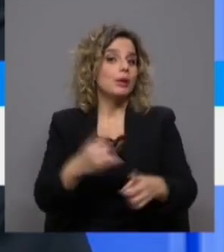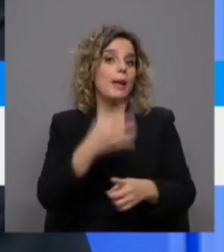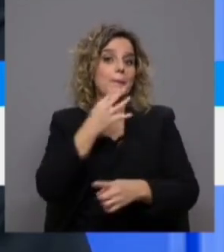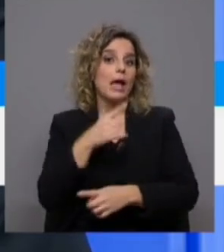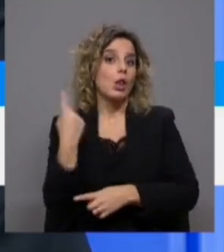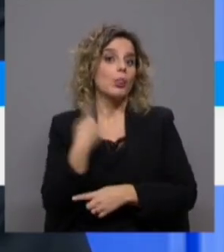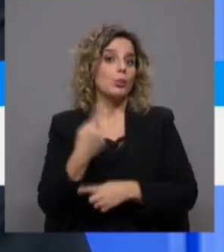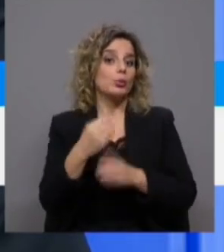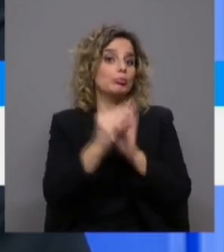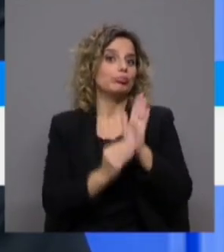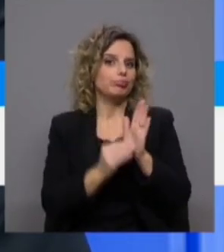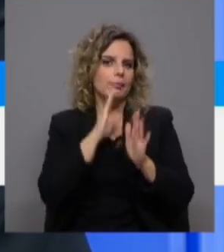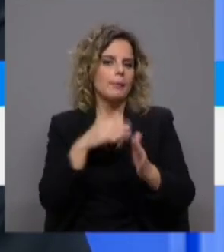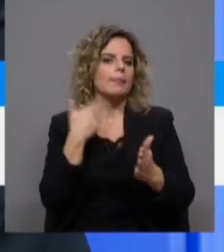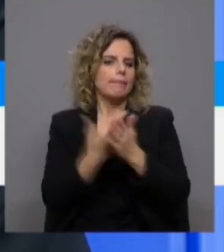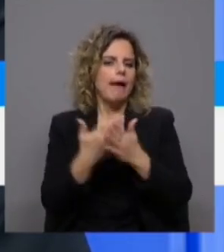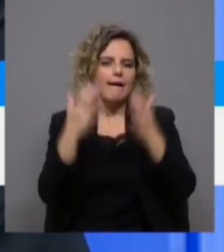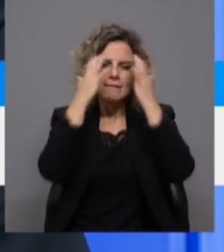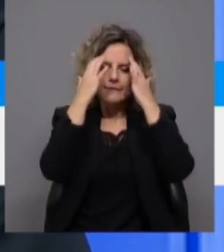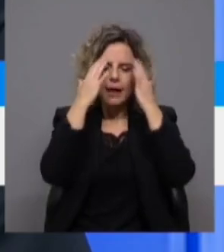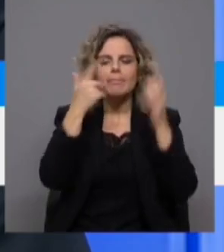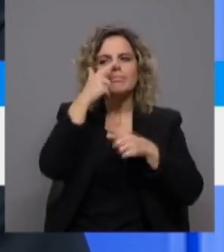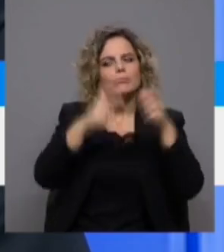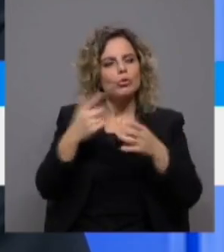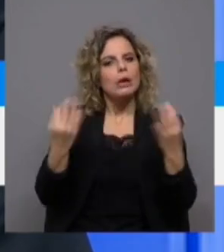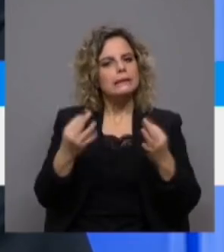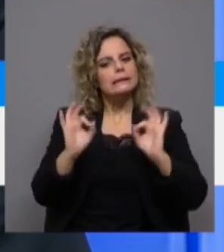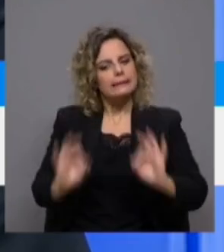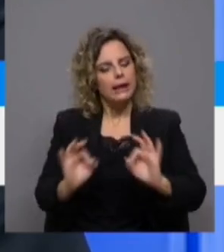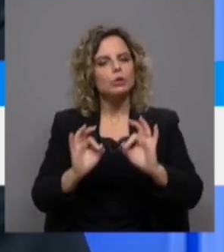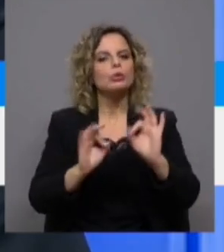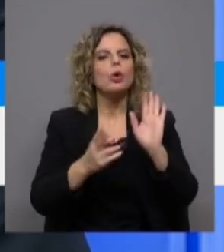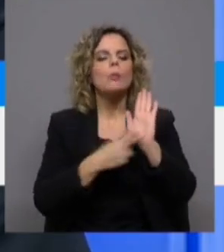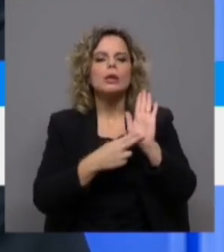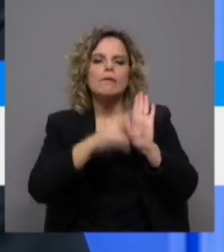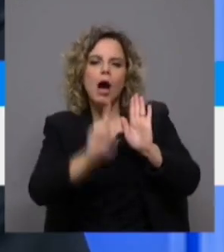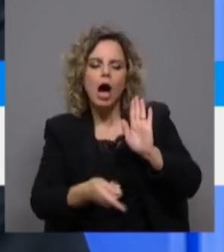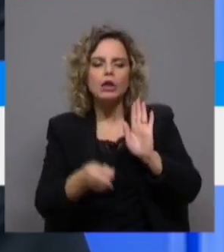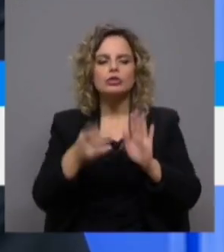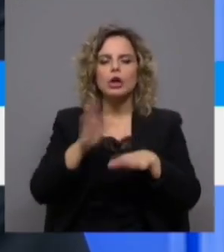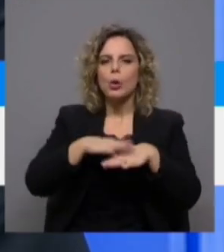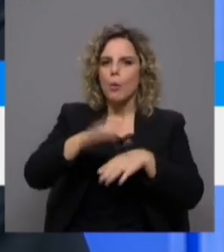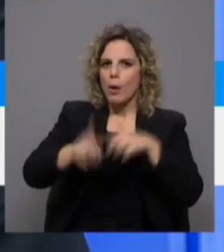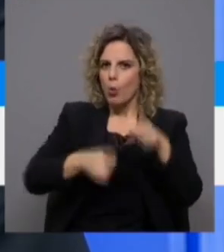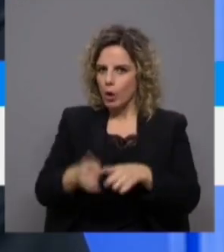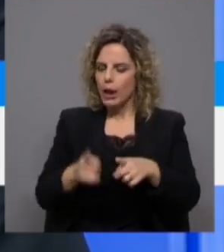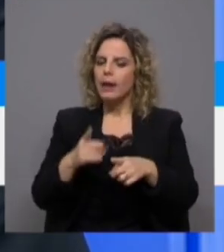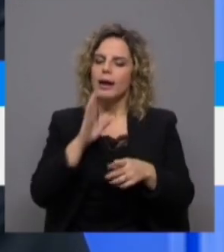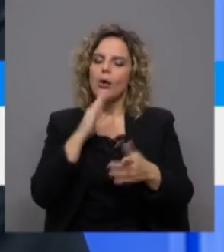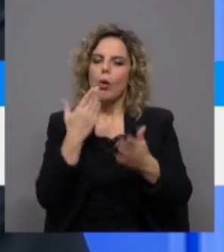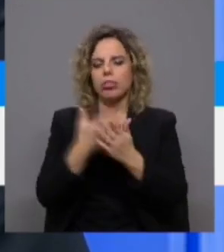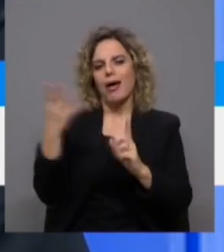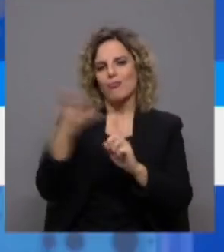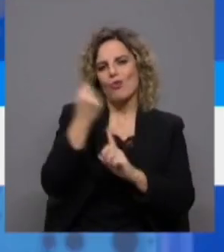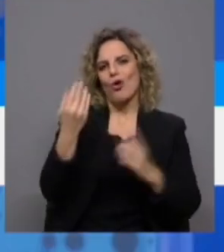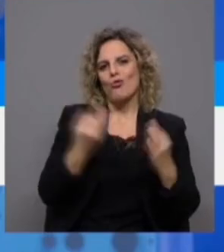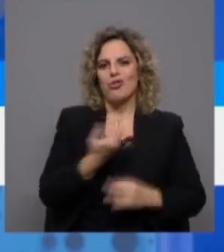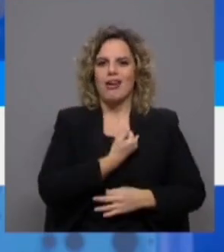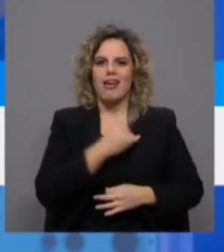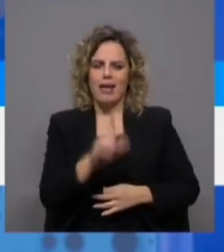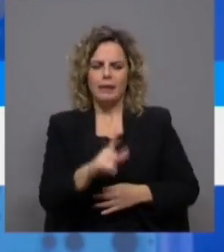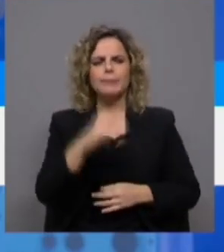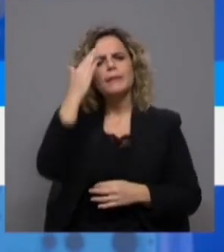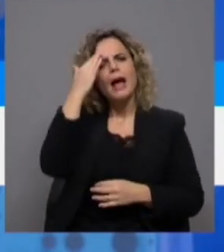acabarmos conduzir uma consciencialização maior das pessoas que eu tenho medo estava em casa e em muitos casos com o ganho de causa ao tu acha que em